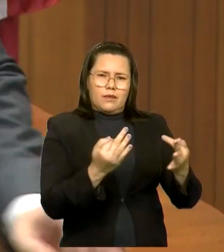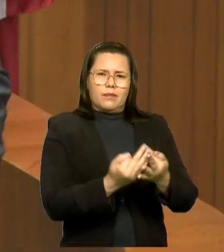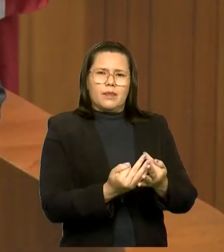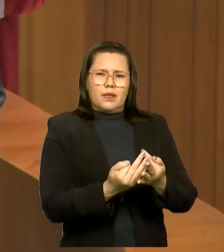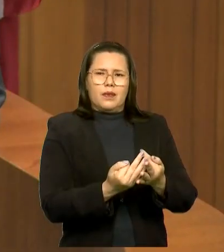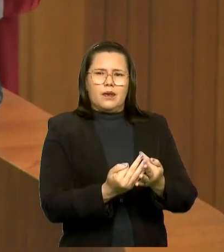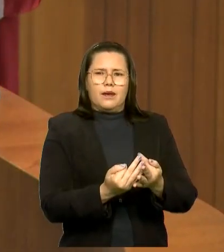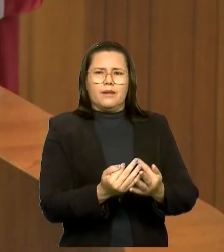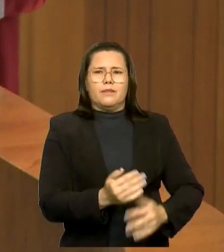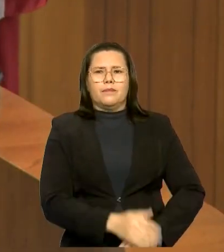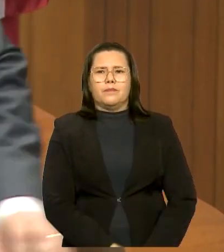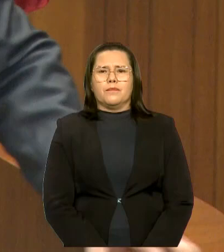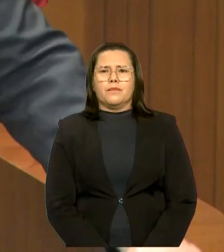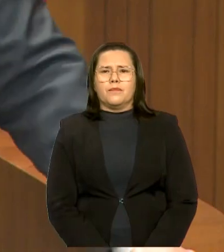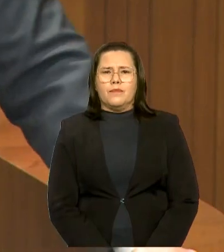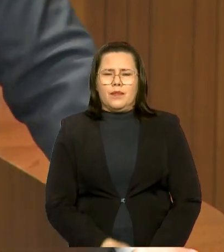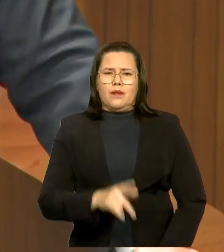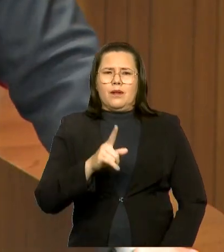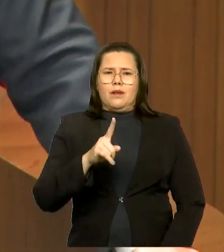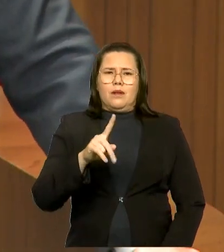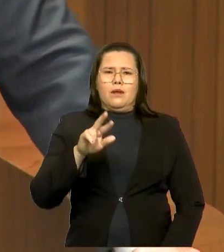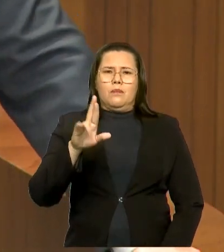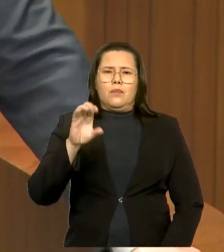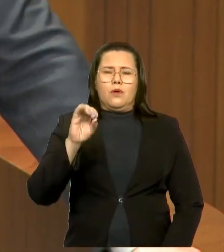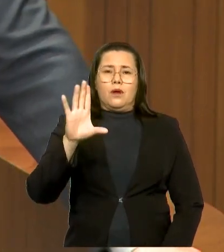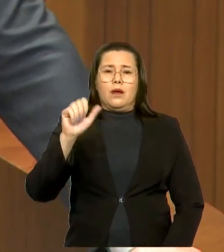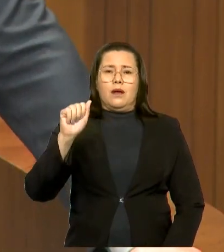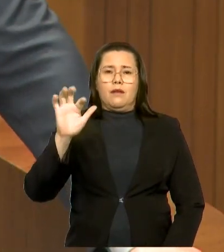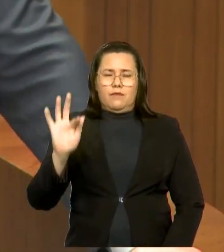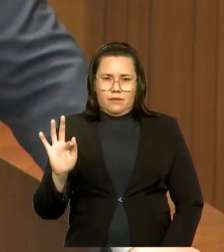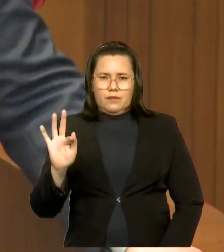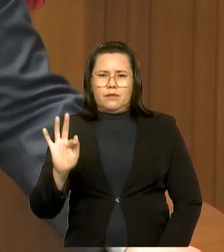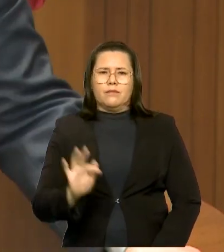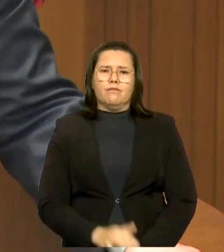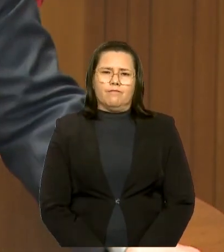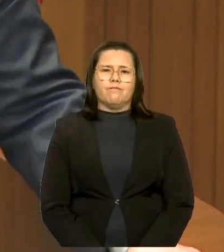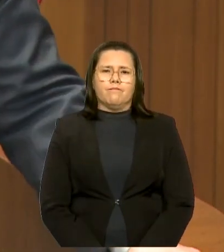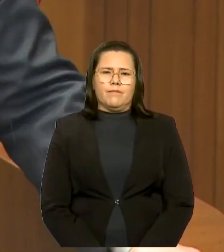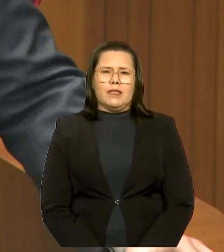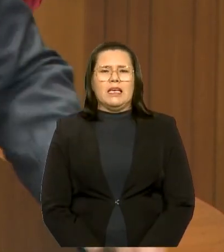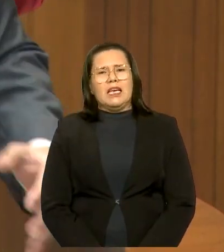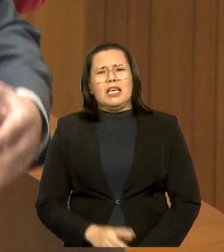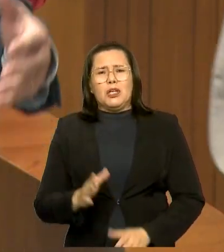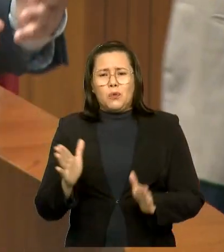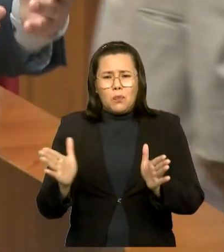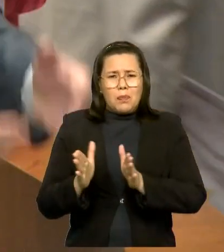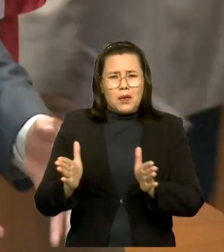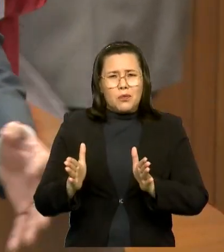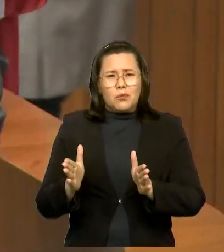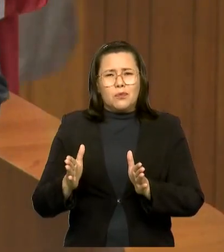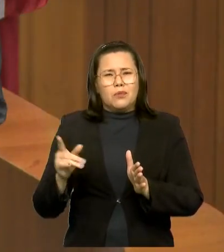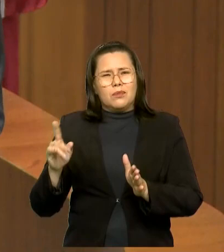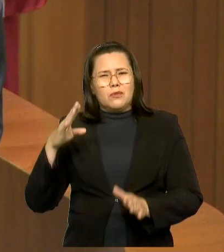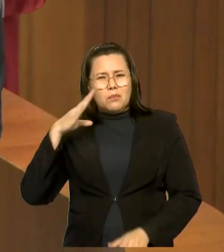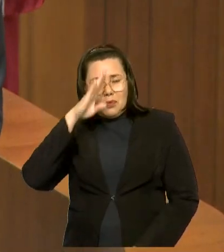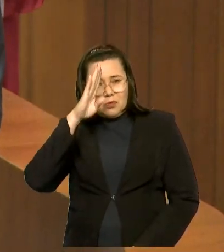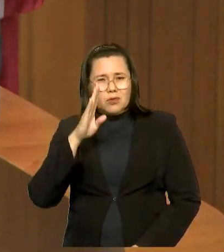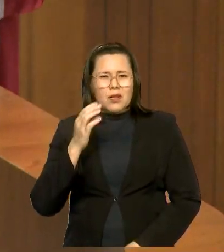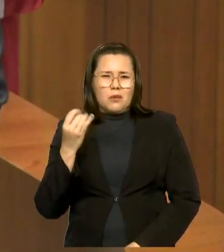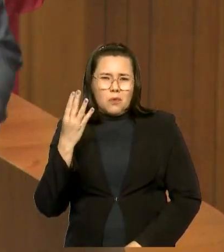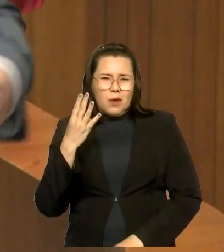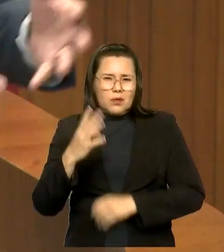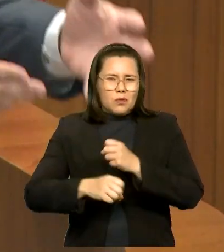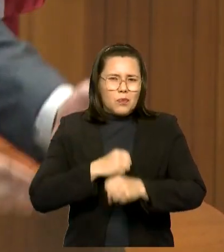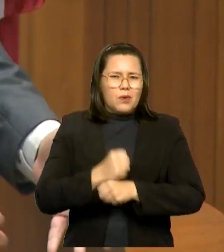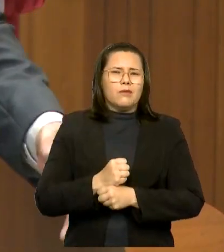investimento firme no PROCAF, o Programa de Compras da Agricultura Familiar. Nós tivemos o Comida na Mesa, programa que eu tive a honra de ajudar na sua